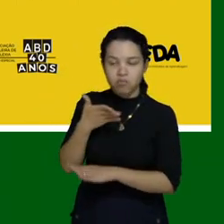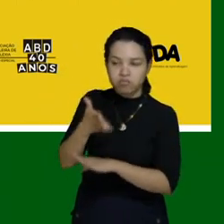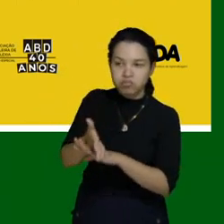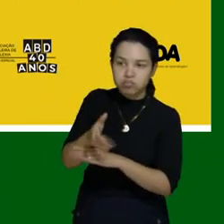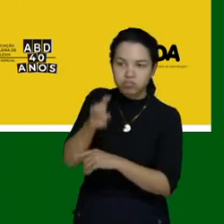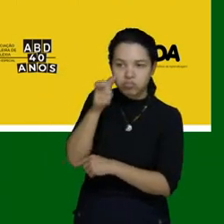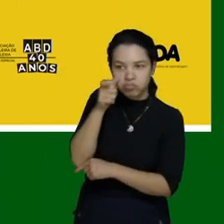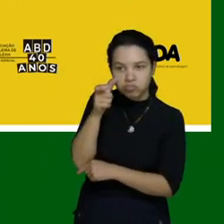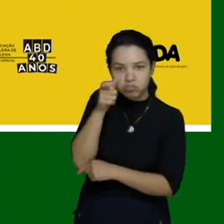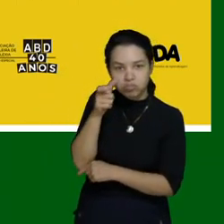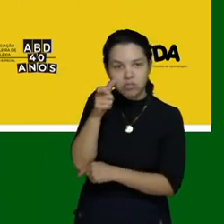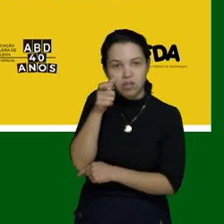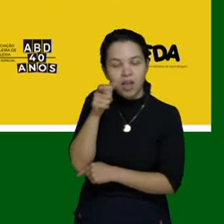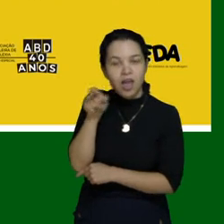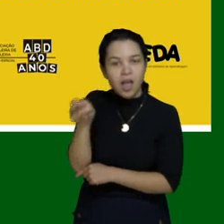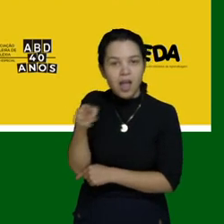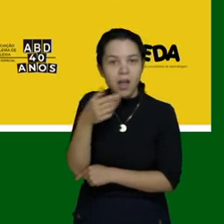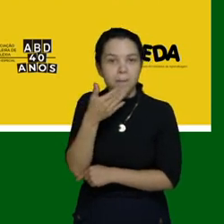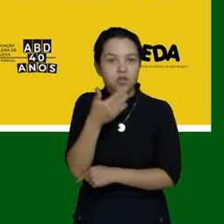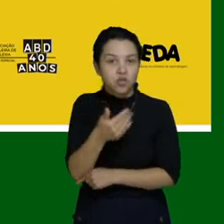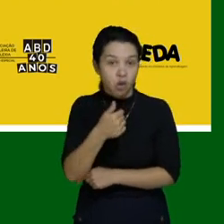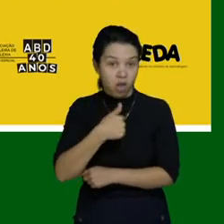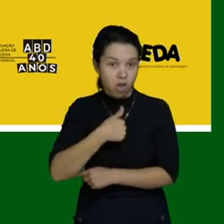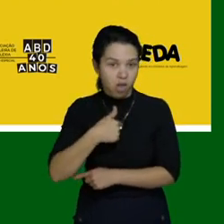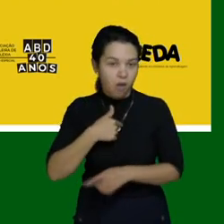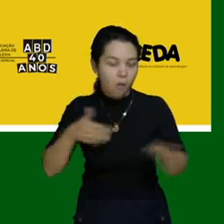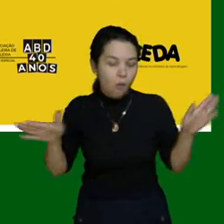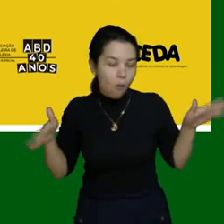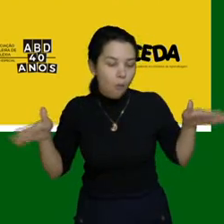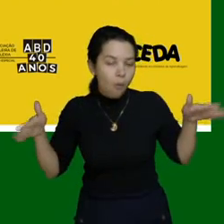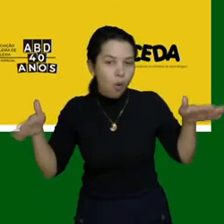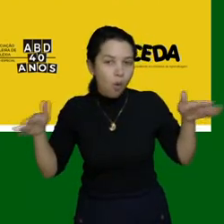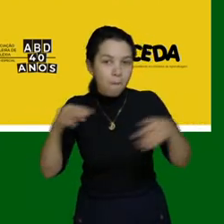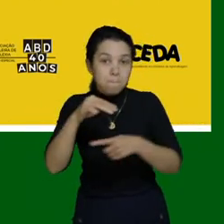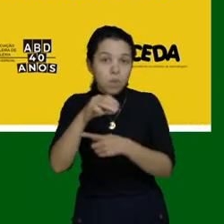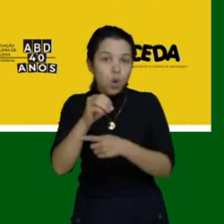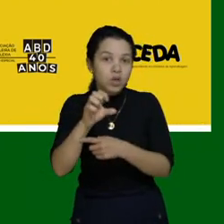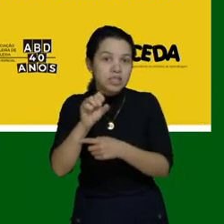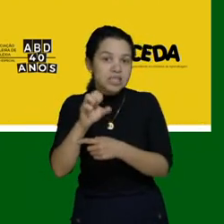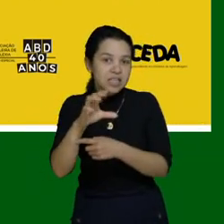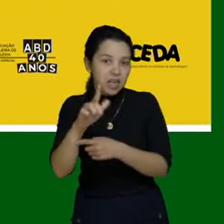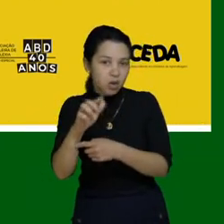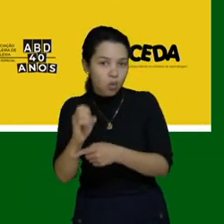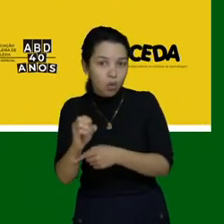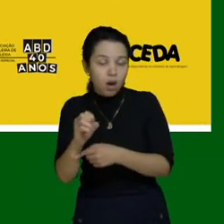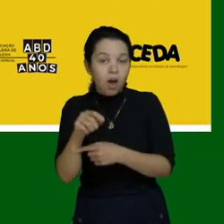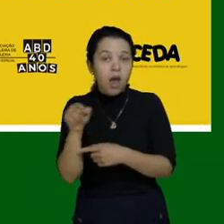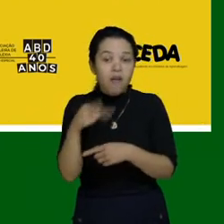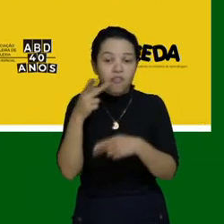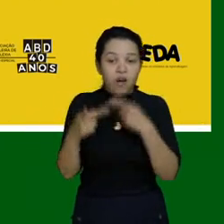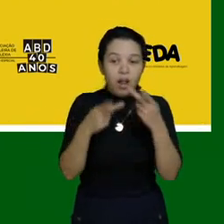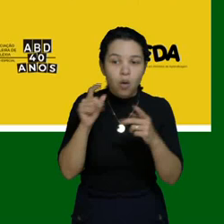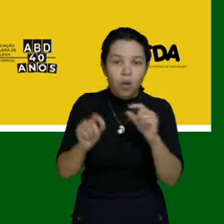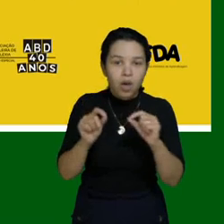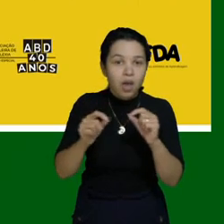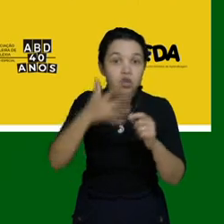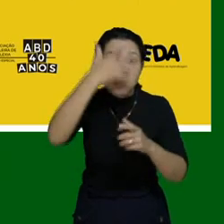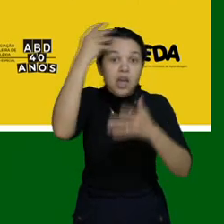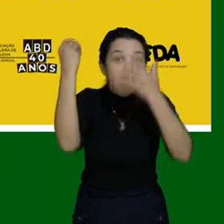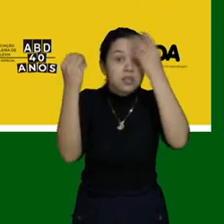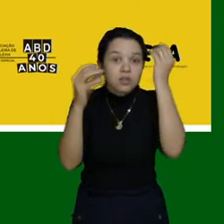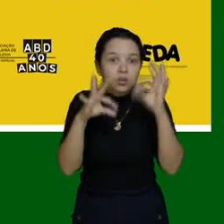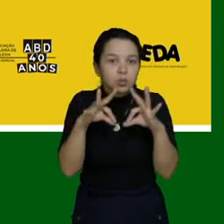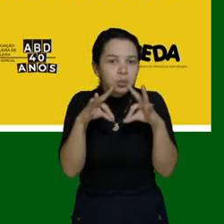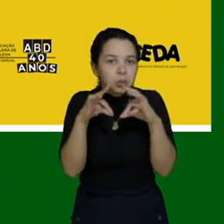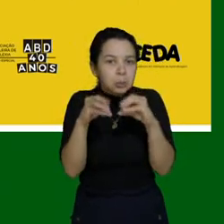morcego né então fui lá para assistir o morcego e ele esqueceu toda a fala dele Coitadinho né mas tava lá e um super